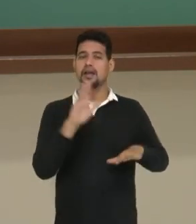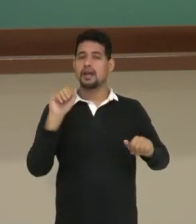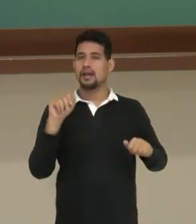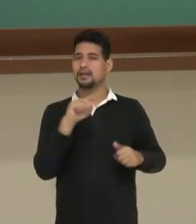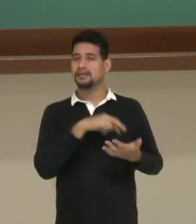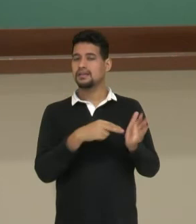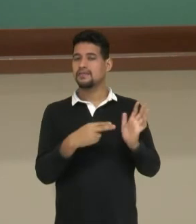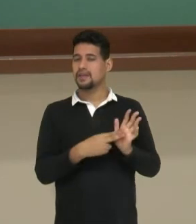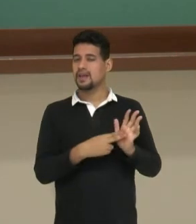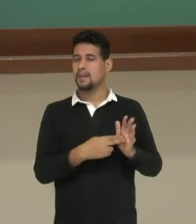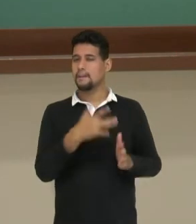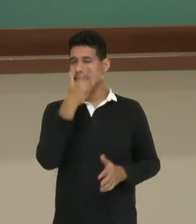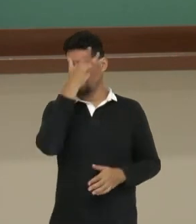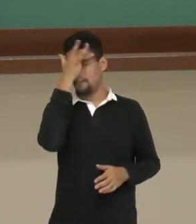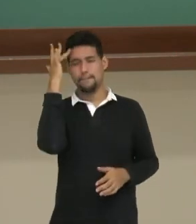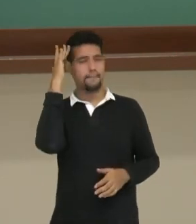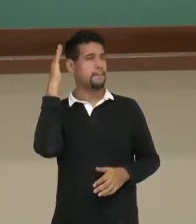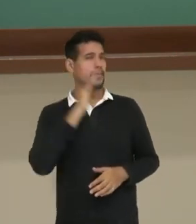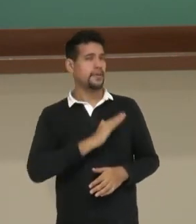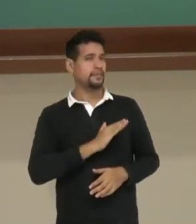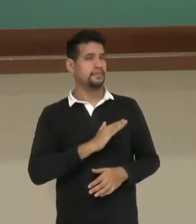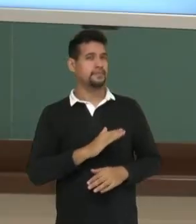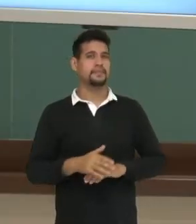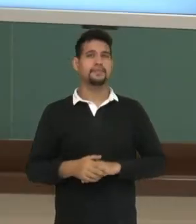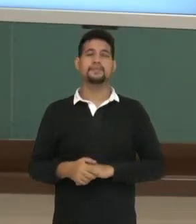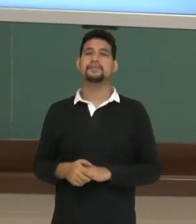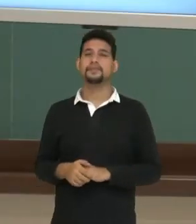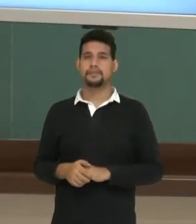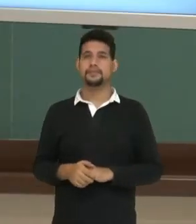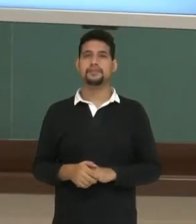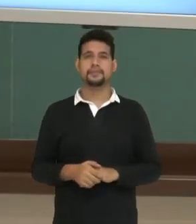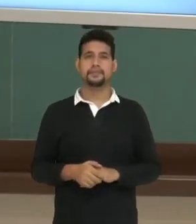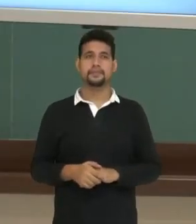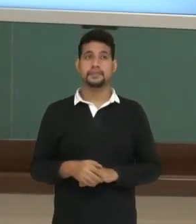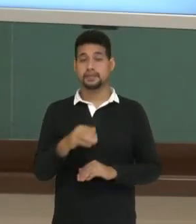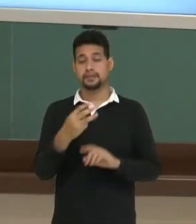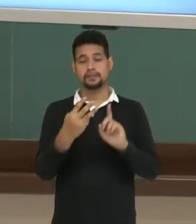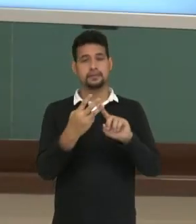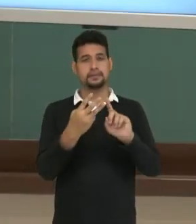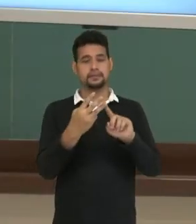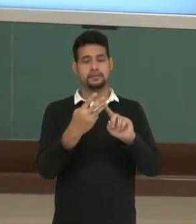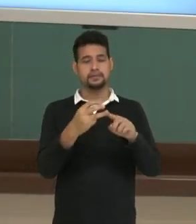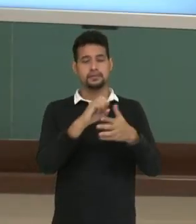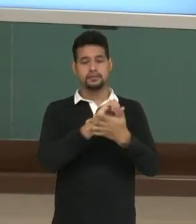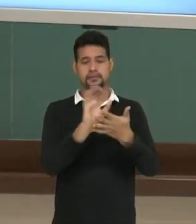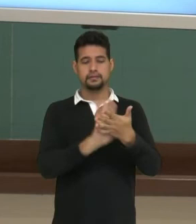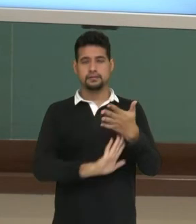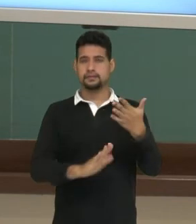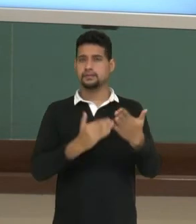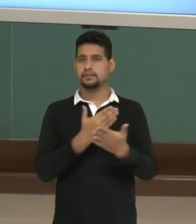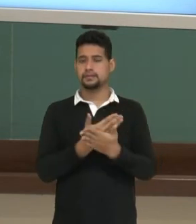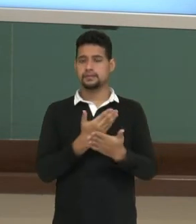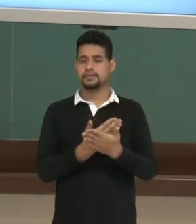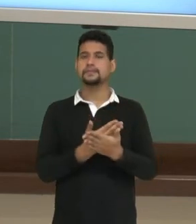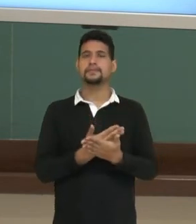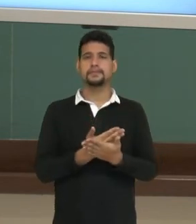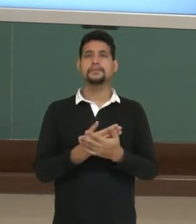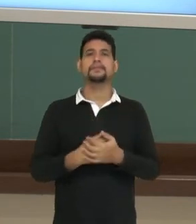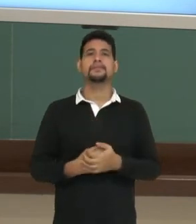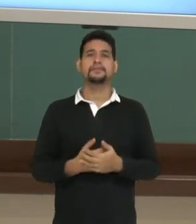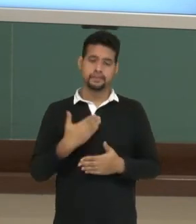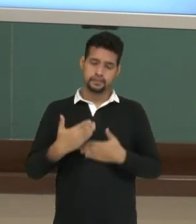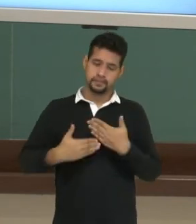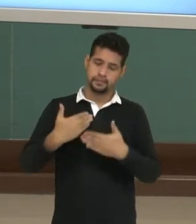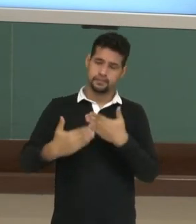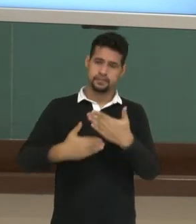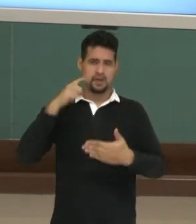seus inimigos, né? Então veja, a nossa terceira atividade dessa aula, né? O processo